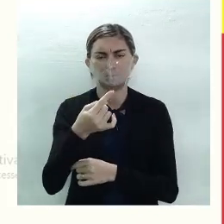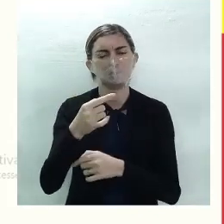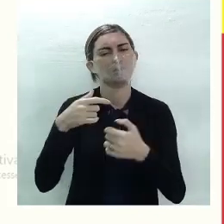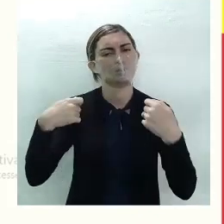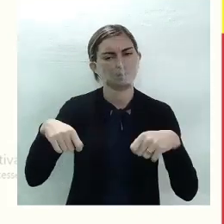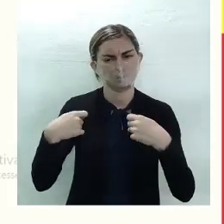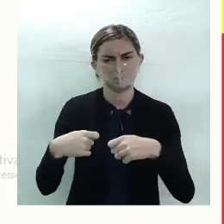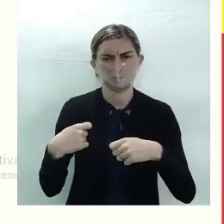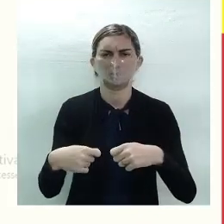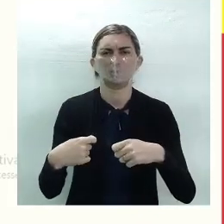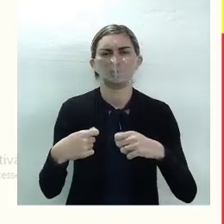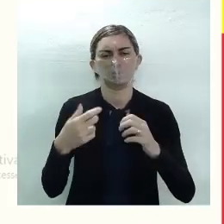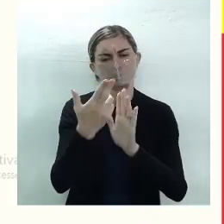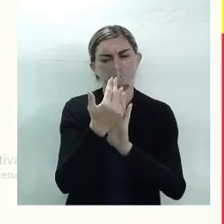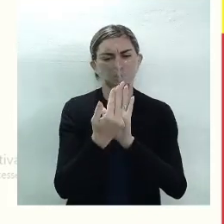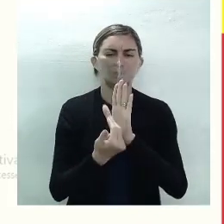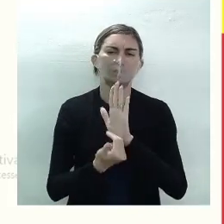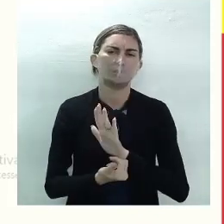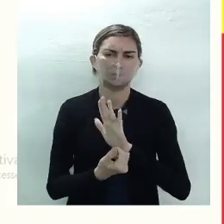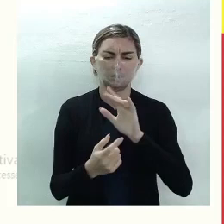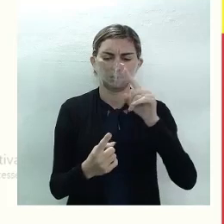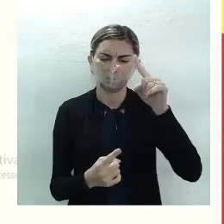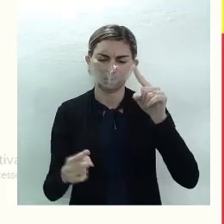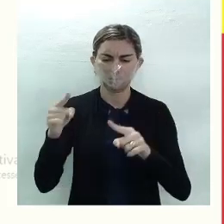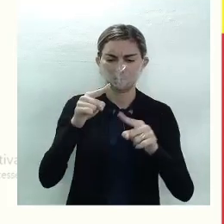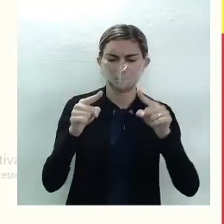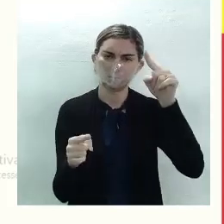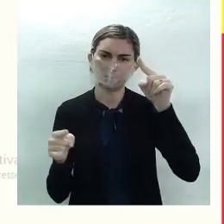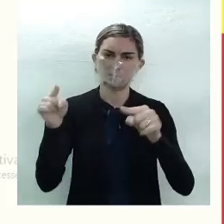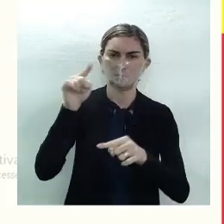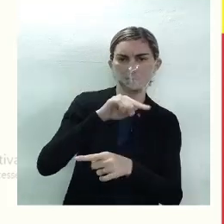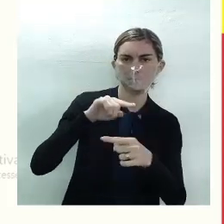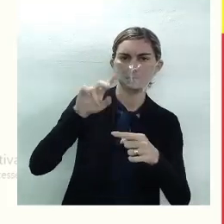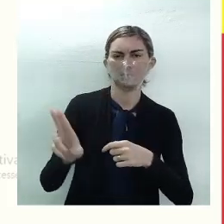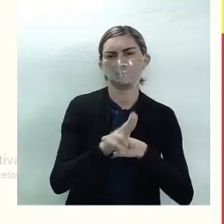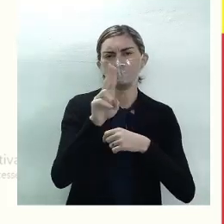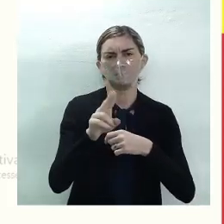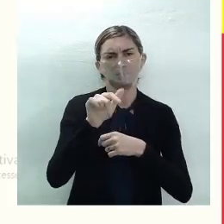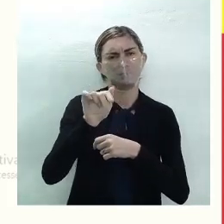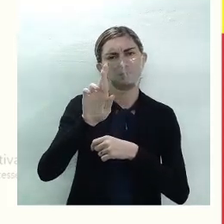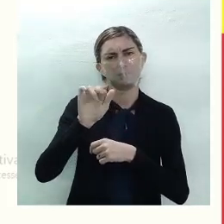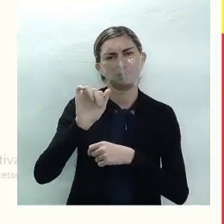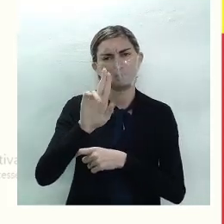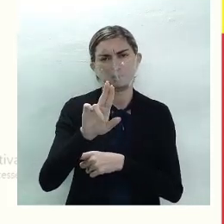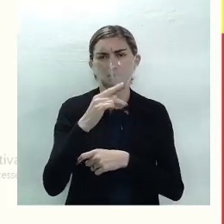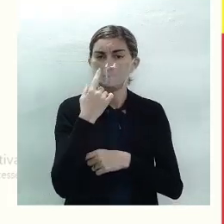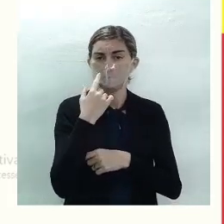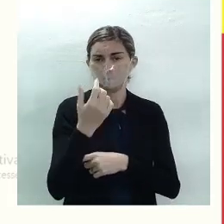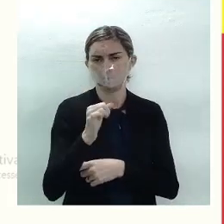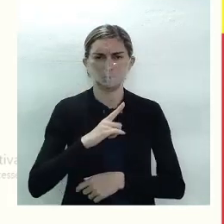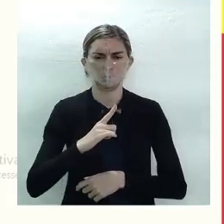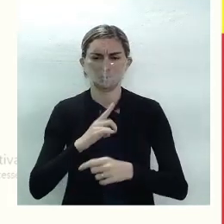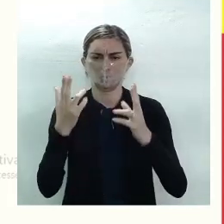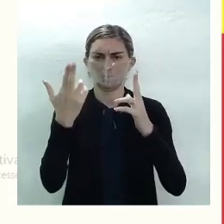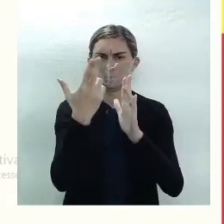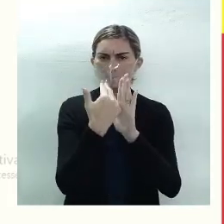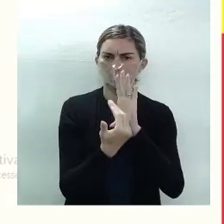Devemos dividir a figura em torno de um ponto usando o grau. Então, ó, se eu tenho essa